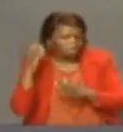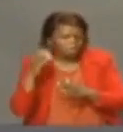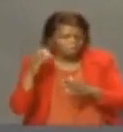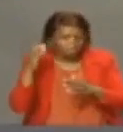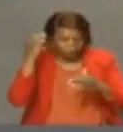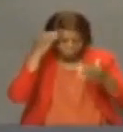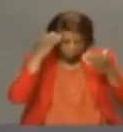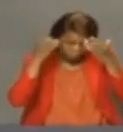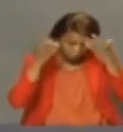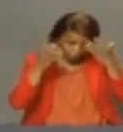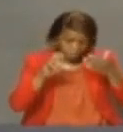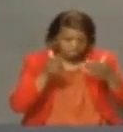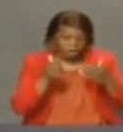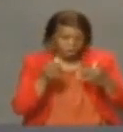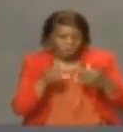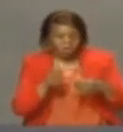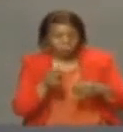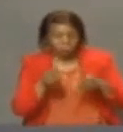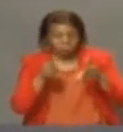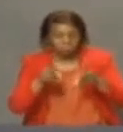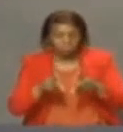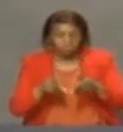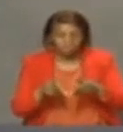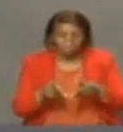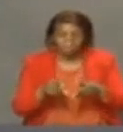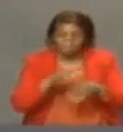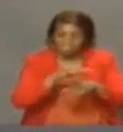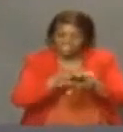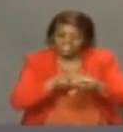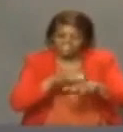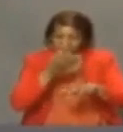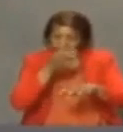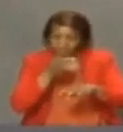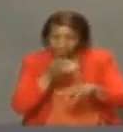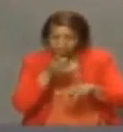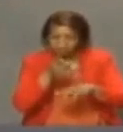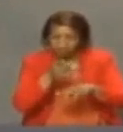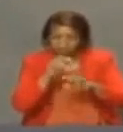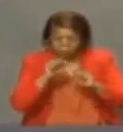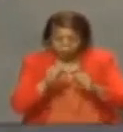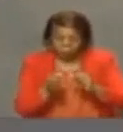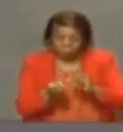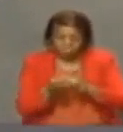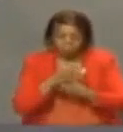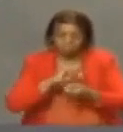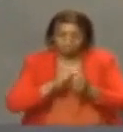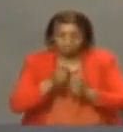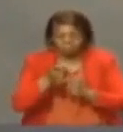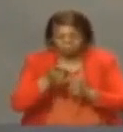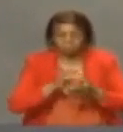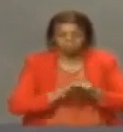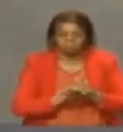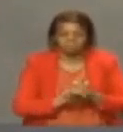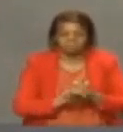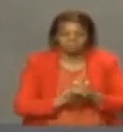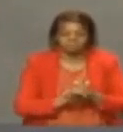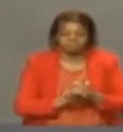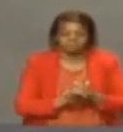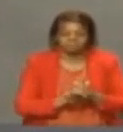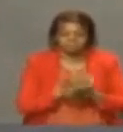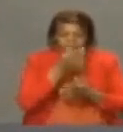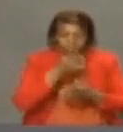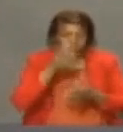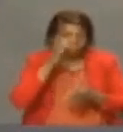camada e aproveitamos esta oportunidade o parlamentar as